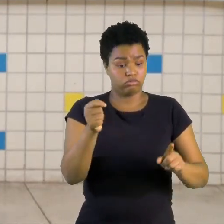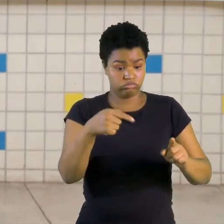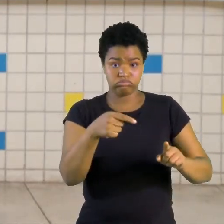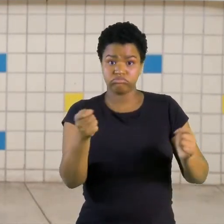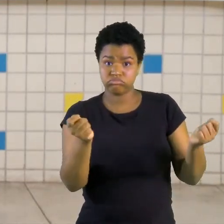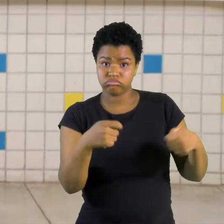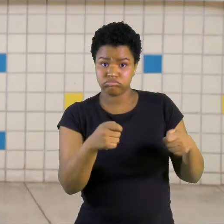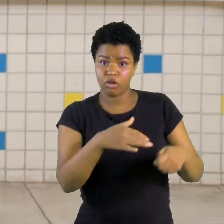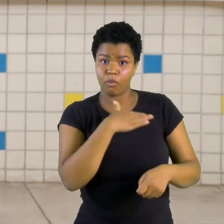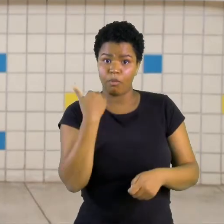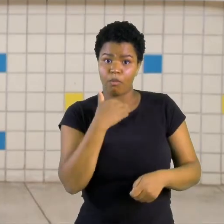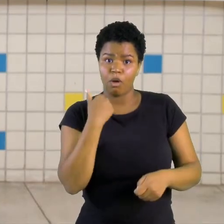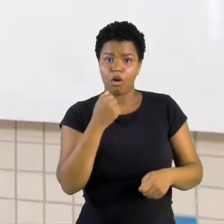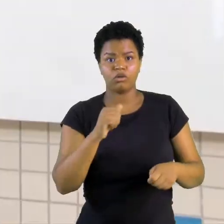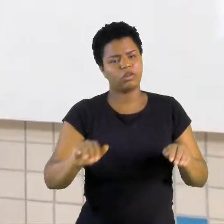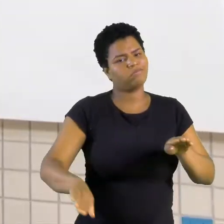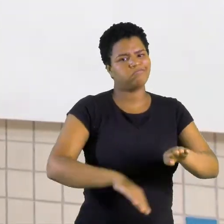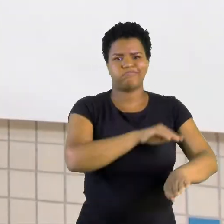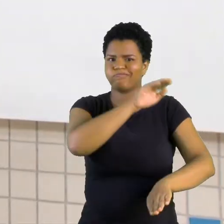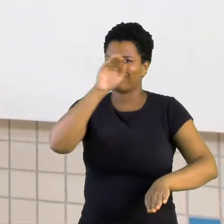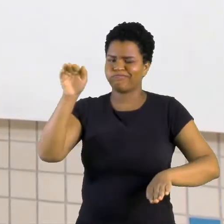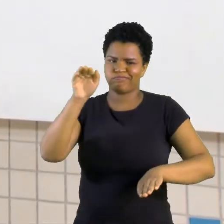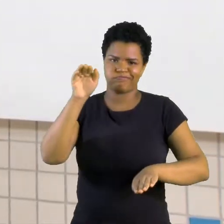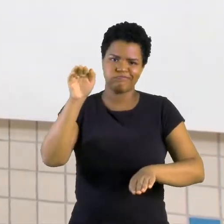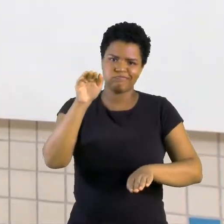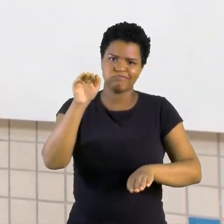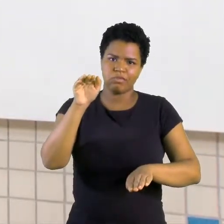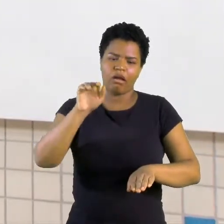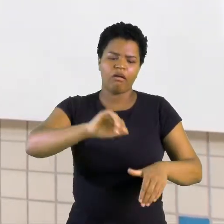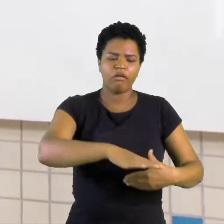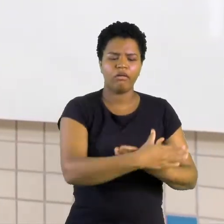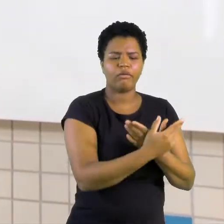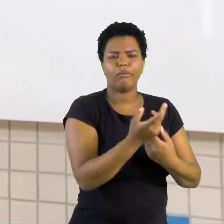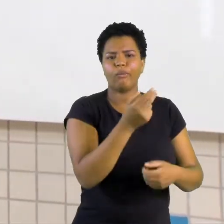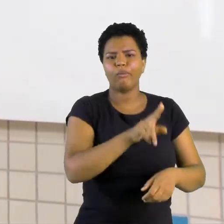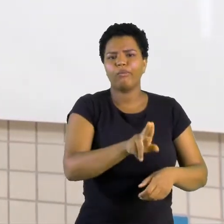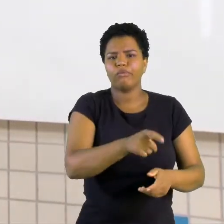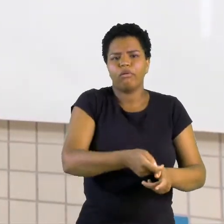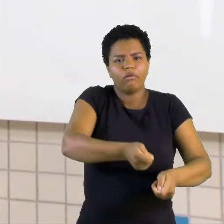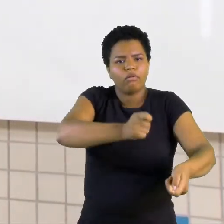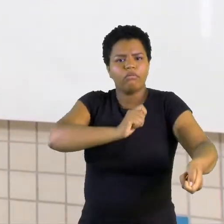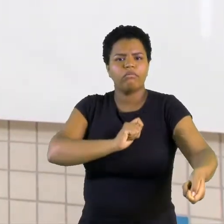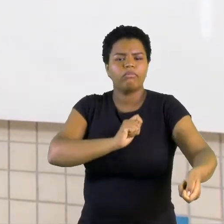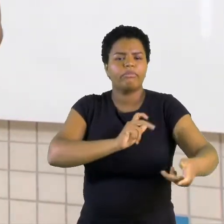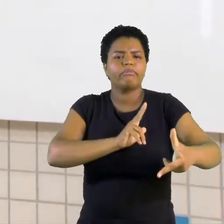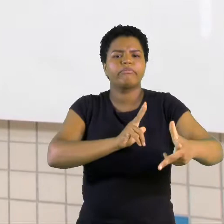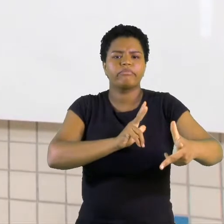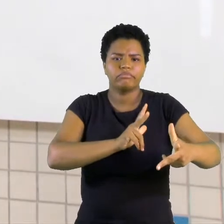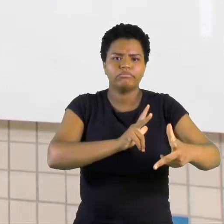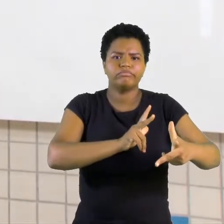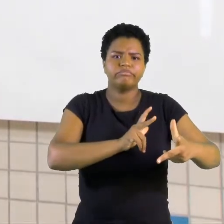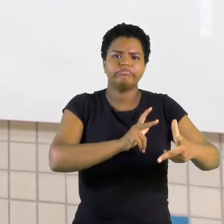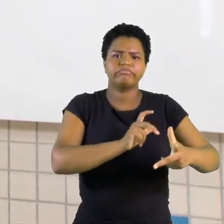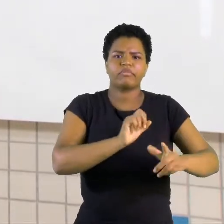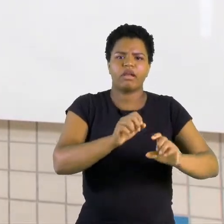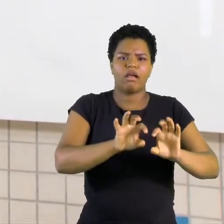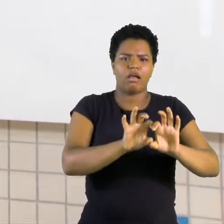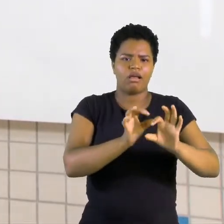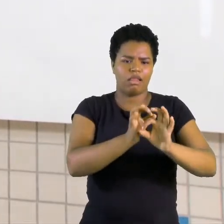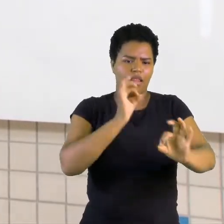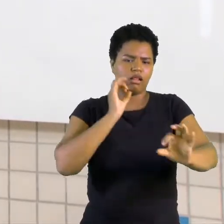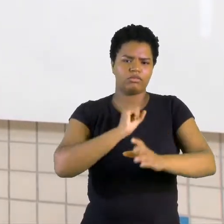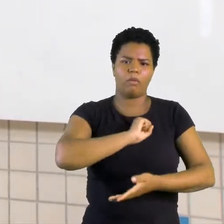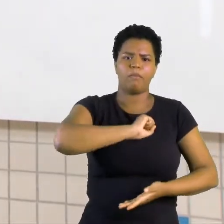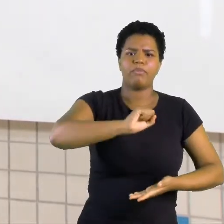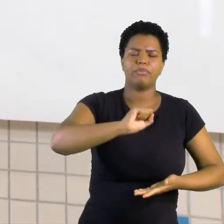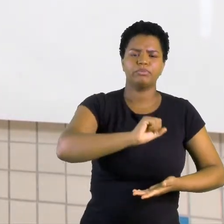armamentos é superior. Já os astecas, eles utilizavam arco, eles utilizavam flecha, utilizavam lanças. E esses